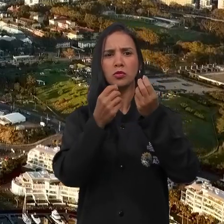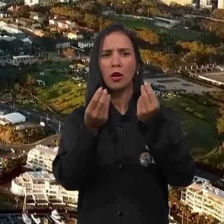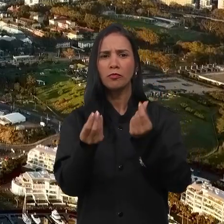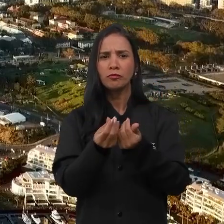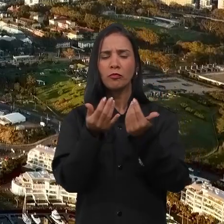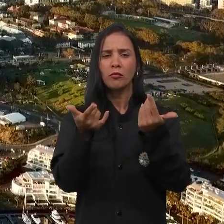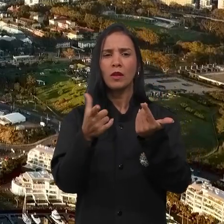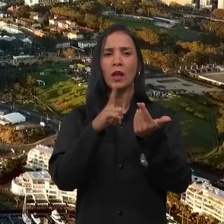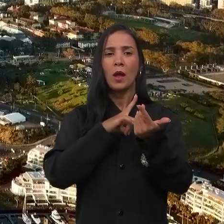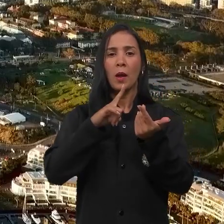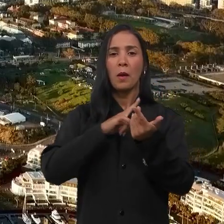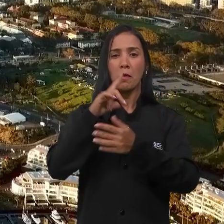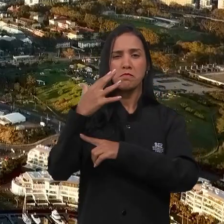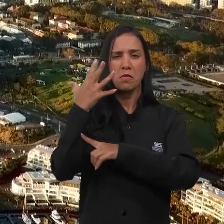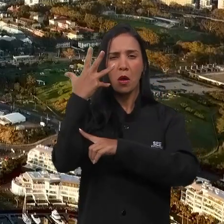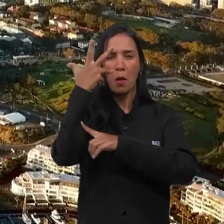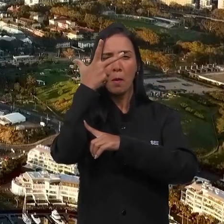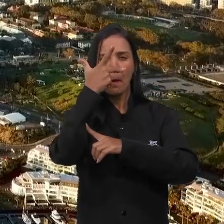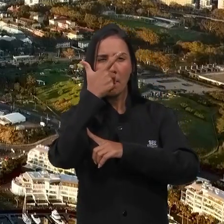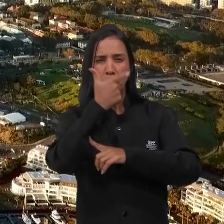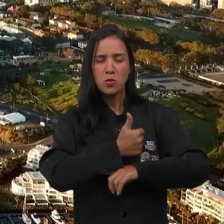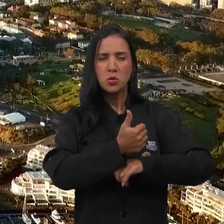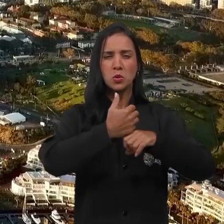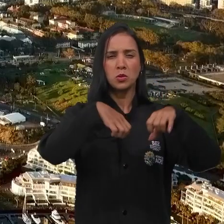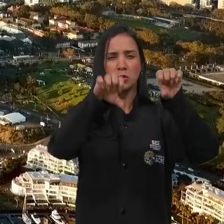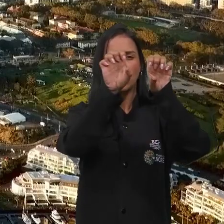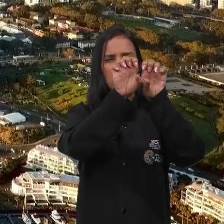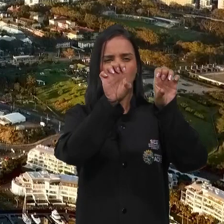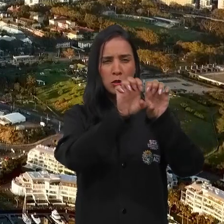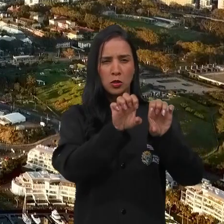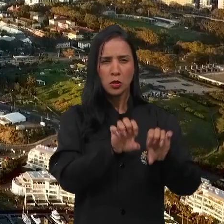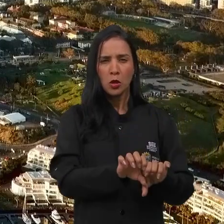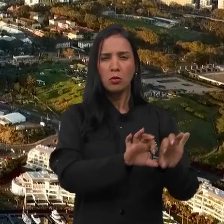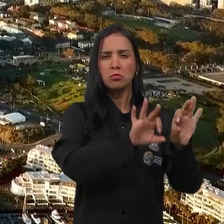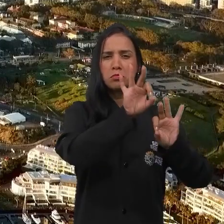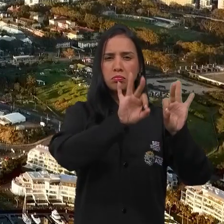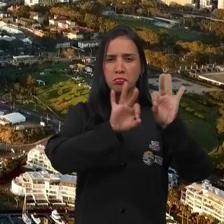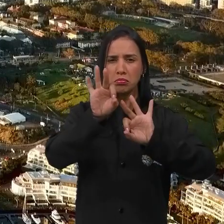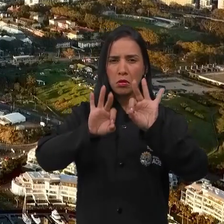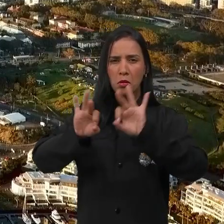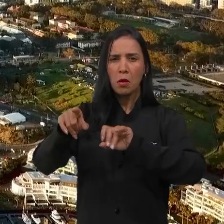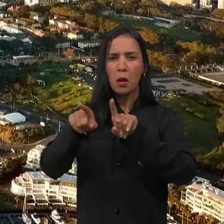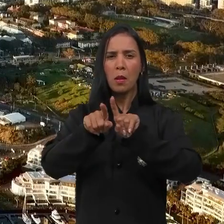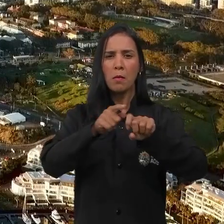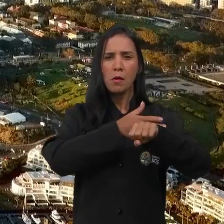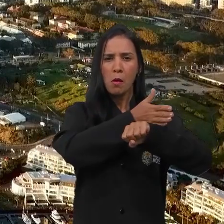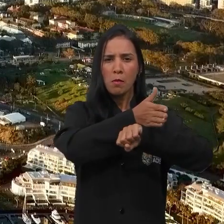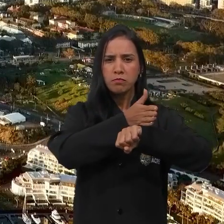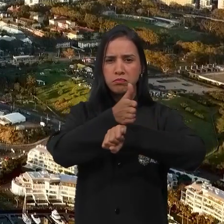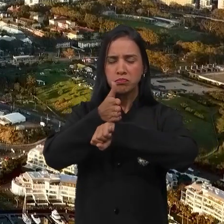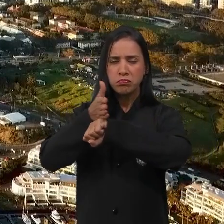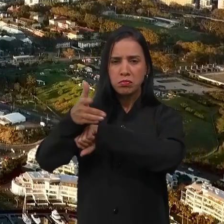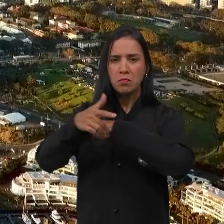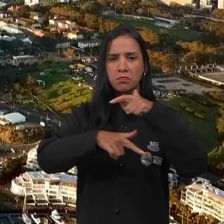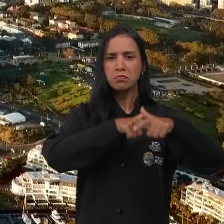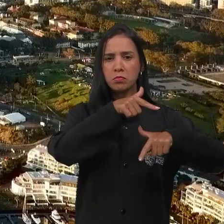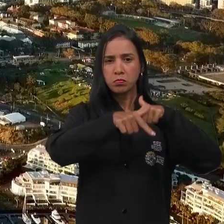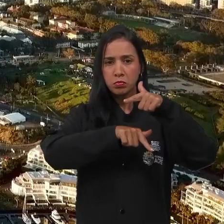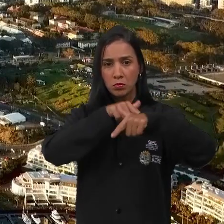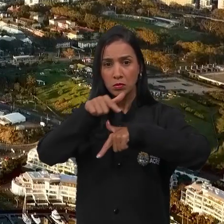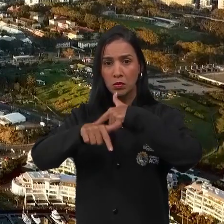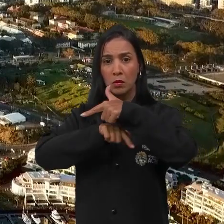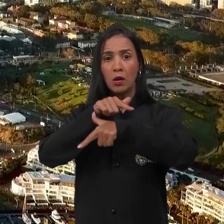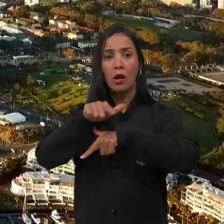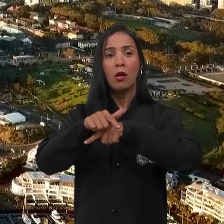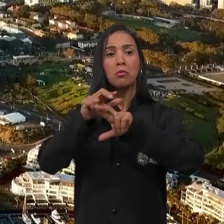uma bela de uma infraestrutura, percebemos acessos a vários serviços. Então, essa imagem